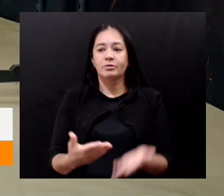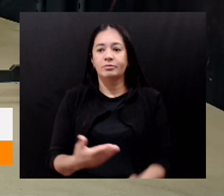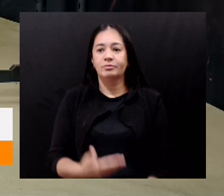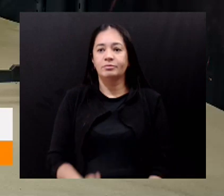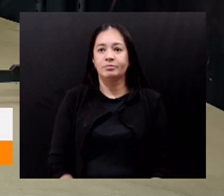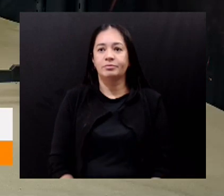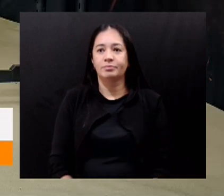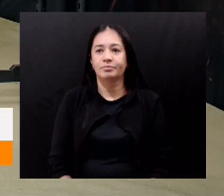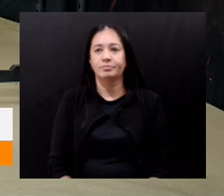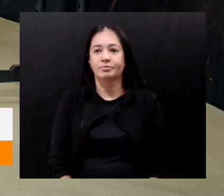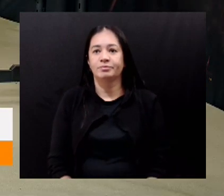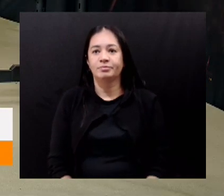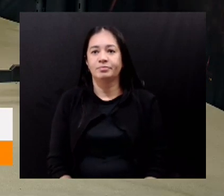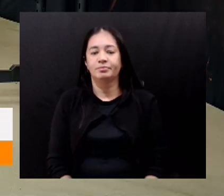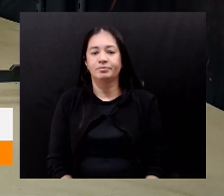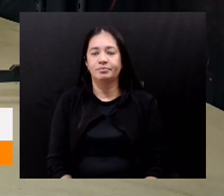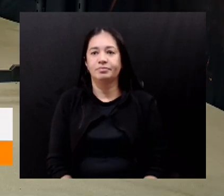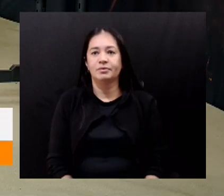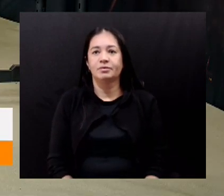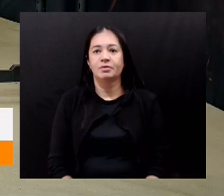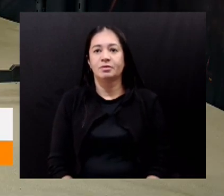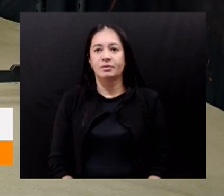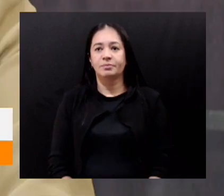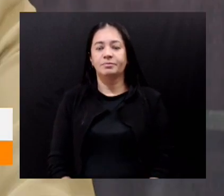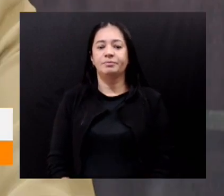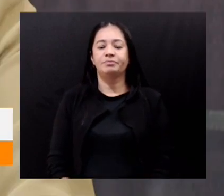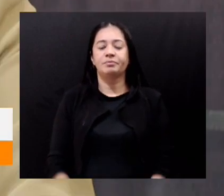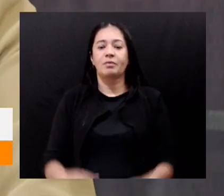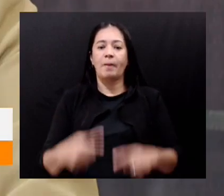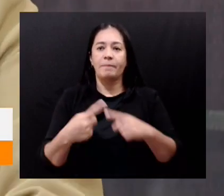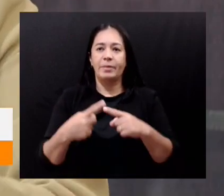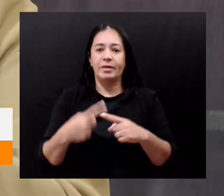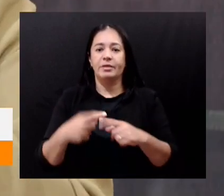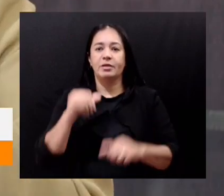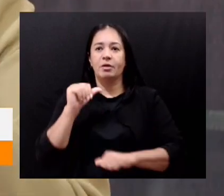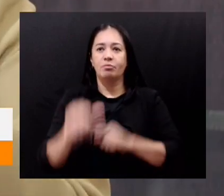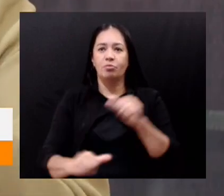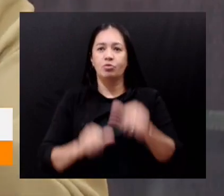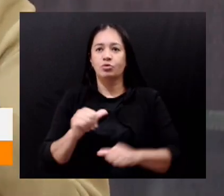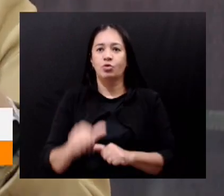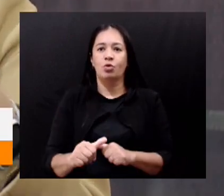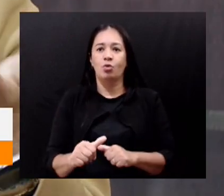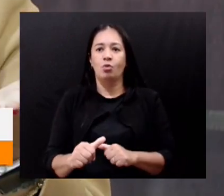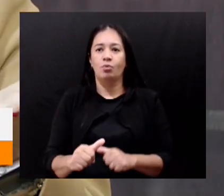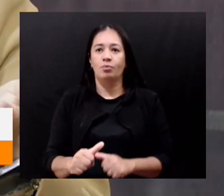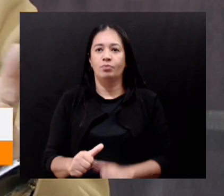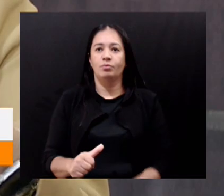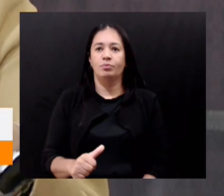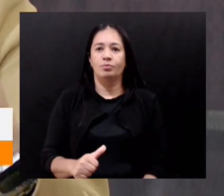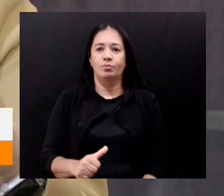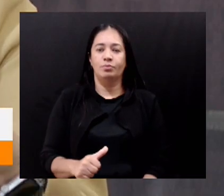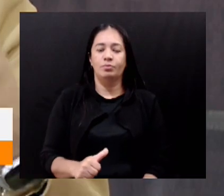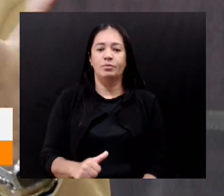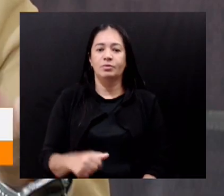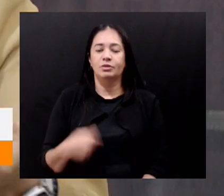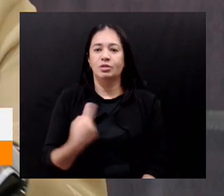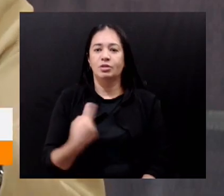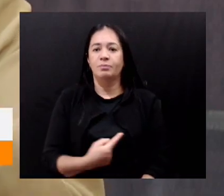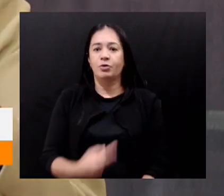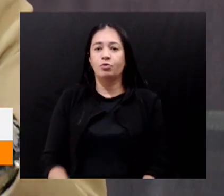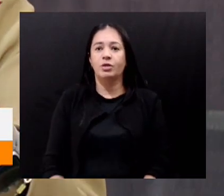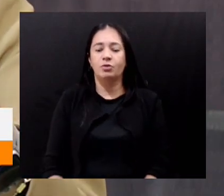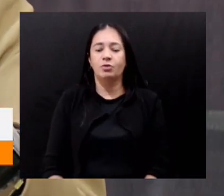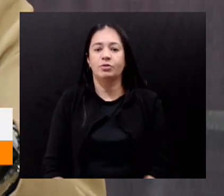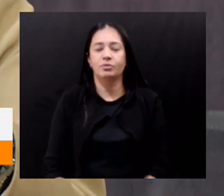Mudou a questão, né, bastante. É, depois que Trump assumiu, né, é. doutora Ana? Mudou. E, para nós que temos o passaporte